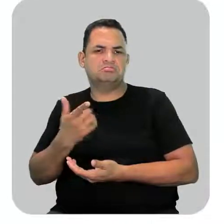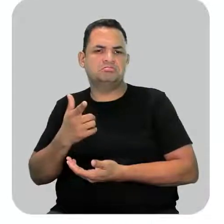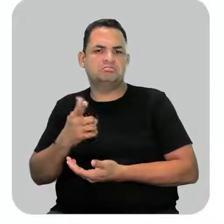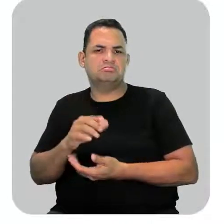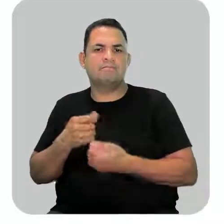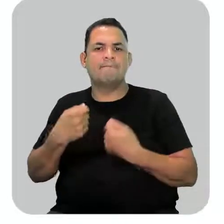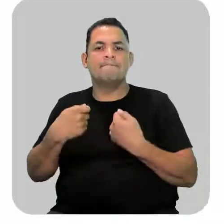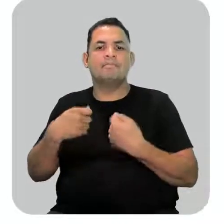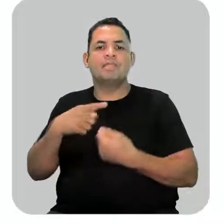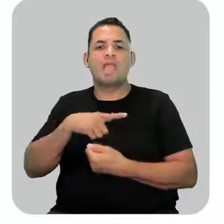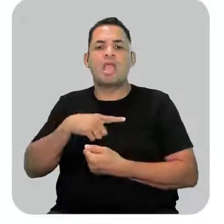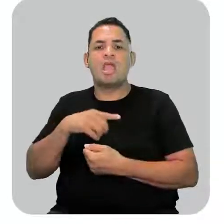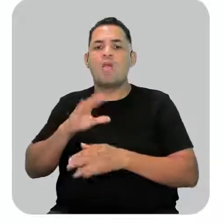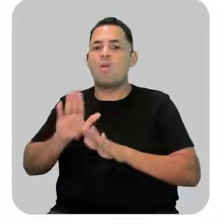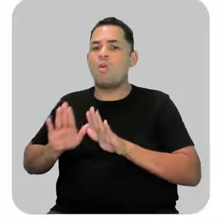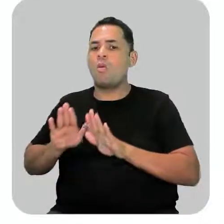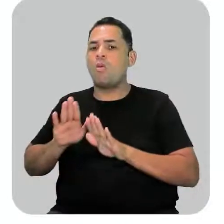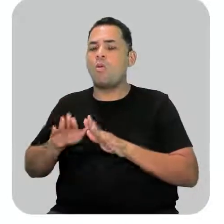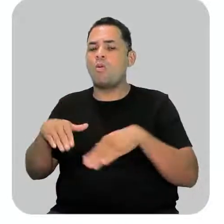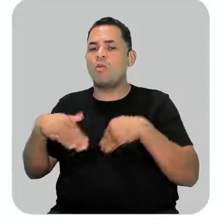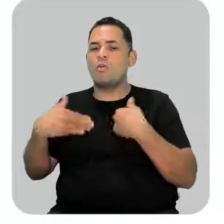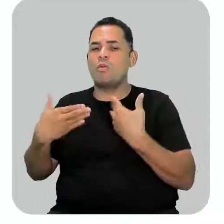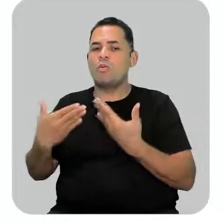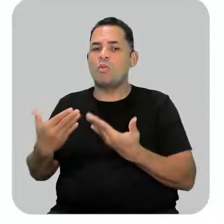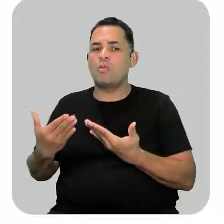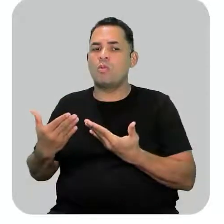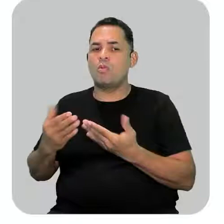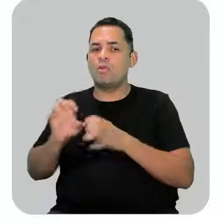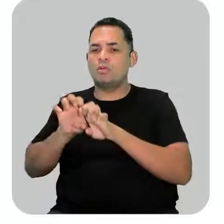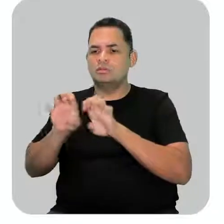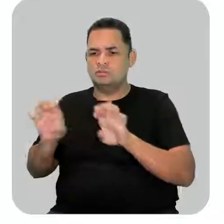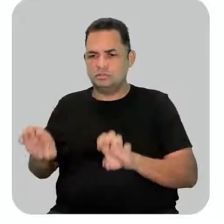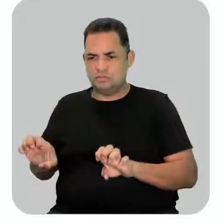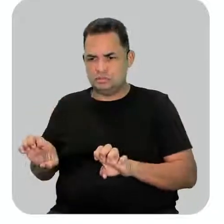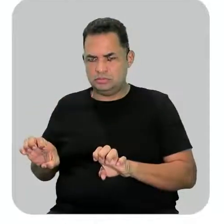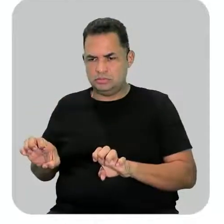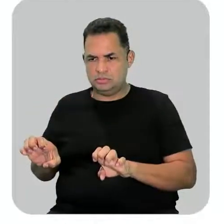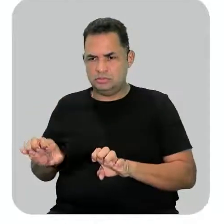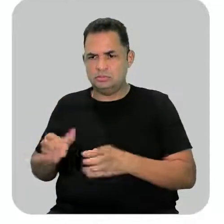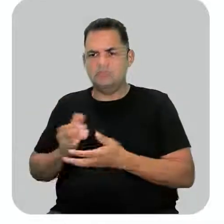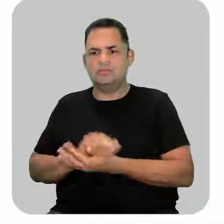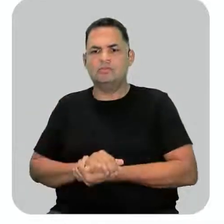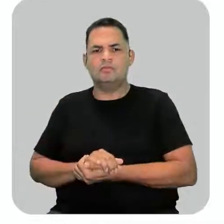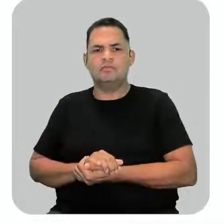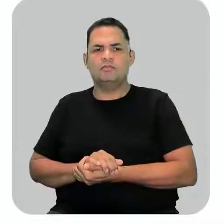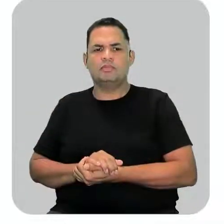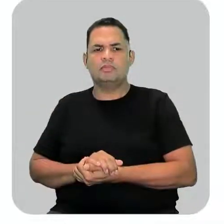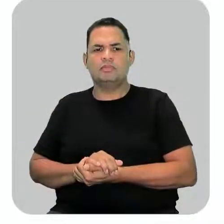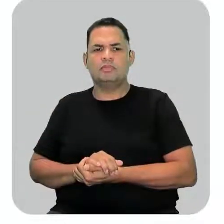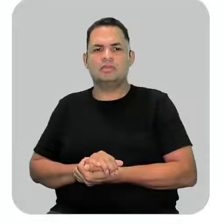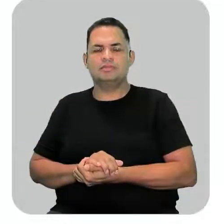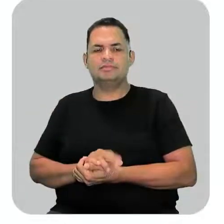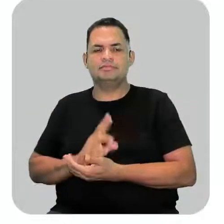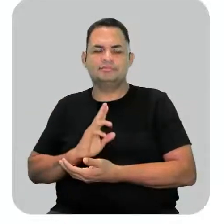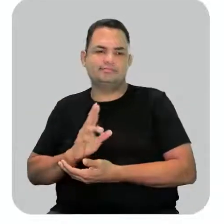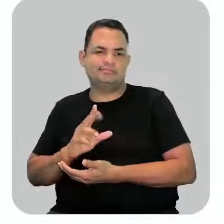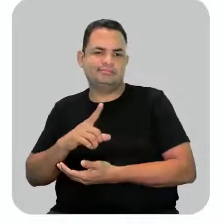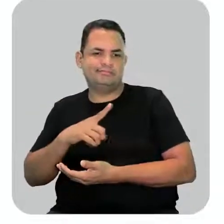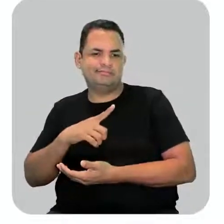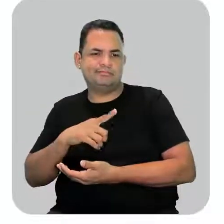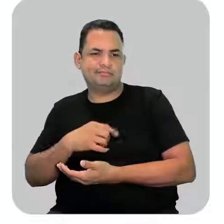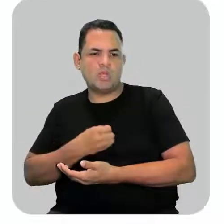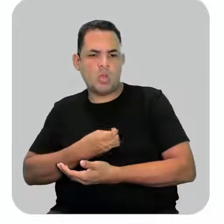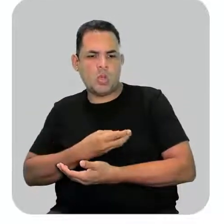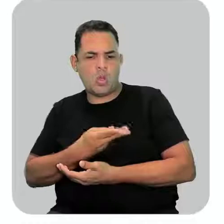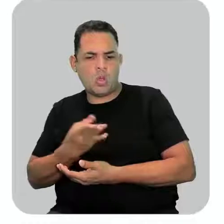ter cuidado aqui, ó, é na sua estrutura. Então, eu tenho que sempre estar